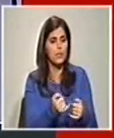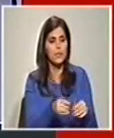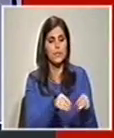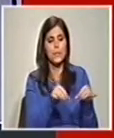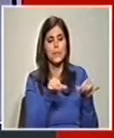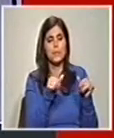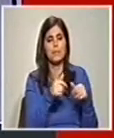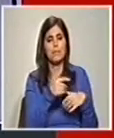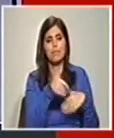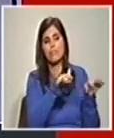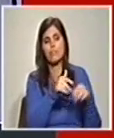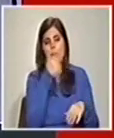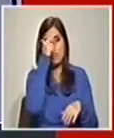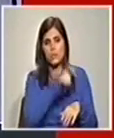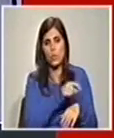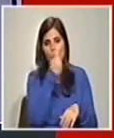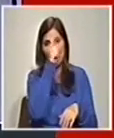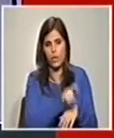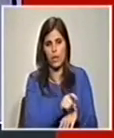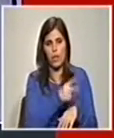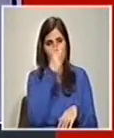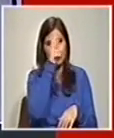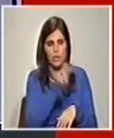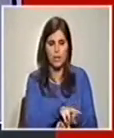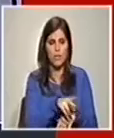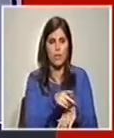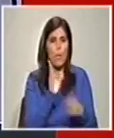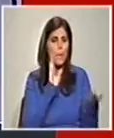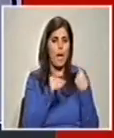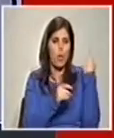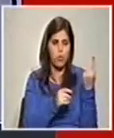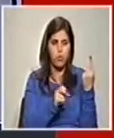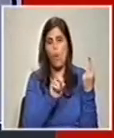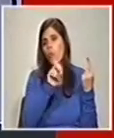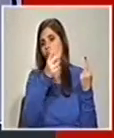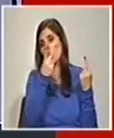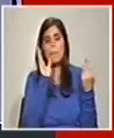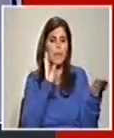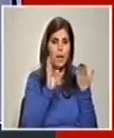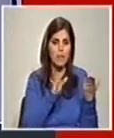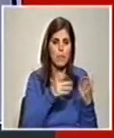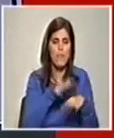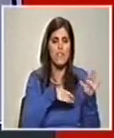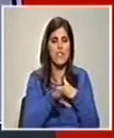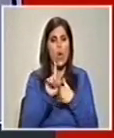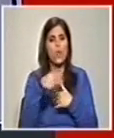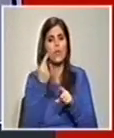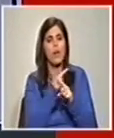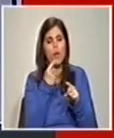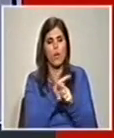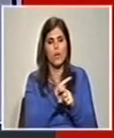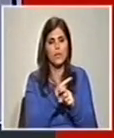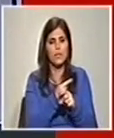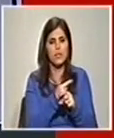uma pessoa durante um dia ou dois, um funcionário, um trabalhador, para fazer outra coisa que não tem nada a ver com o interesse mais económico